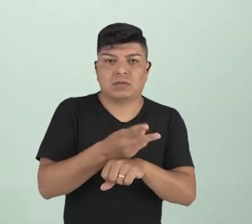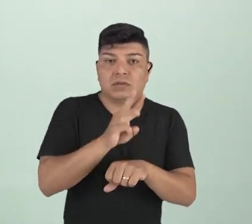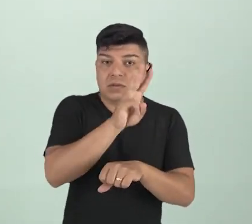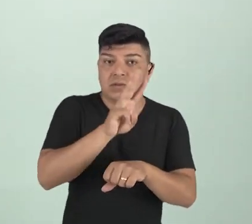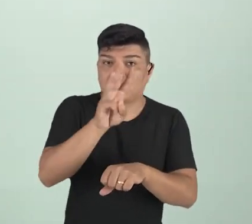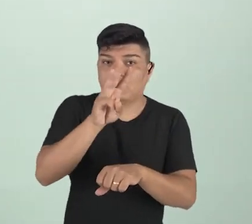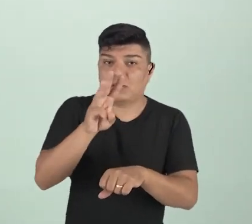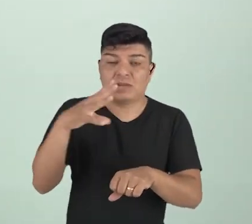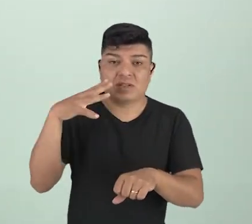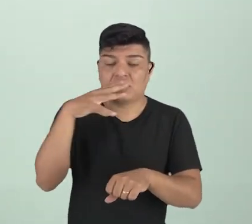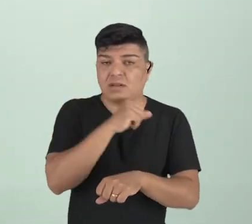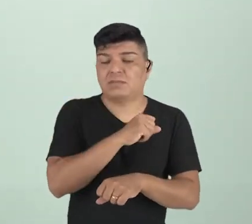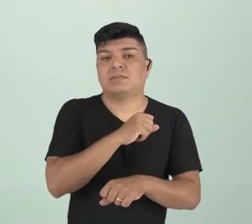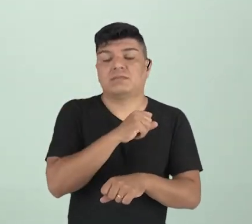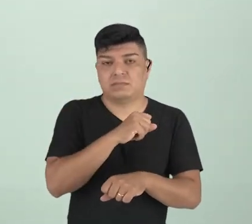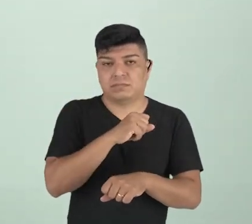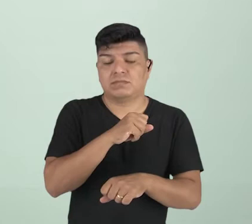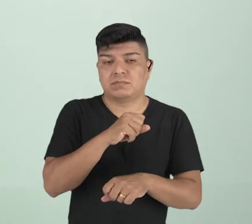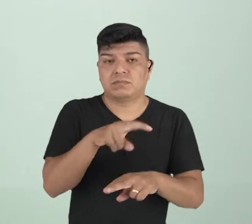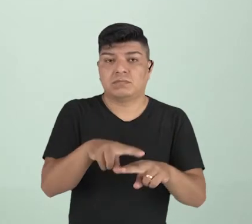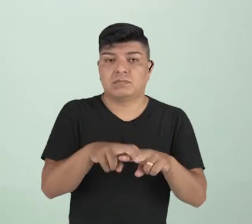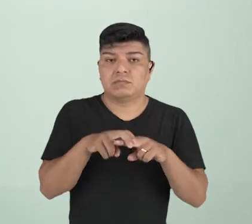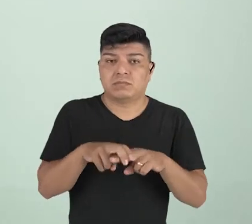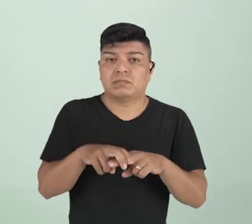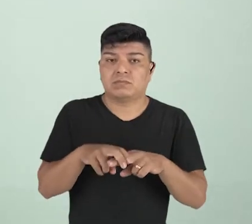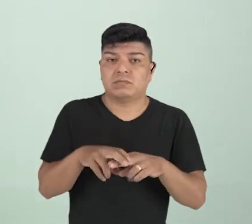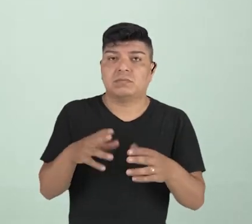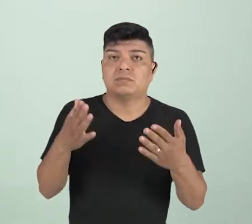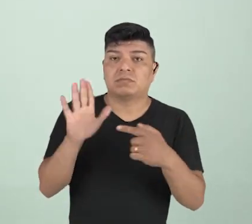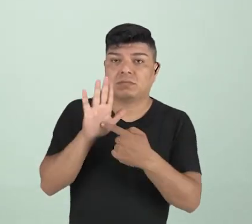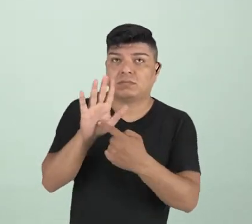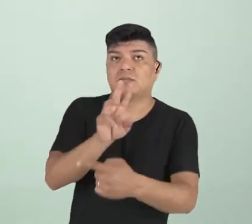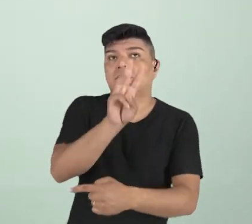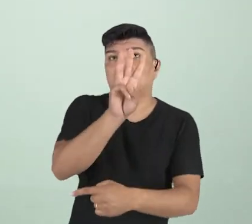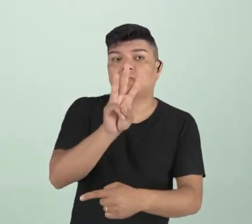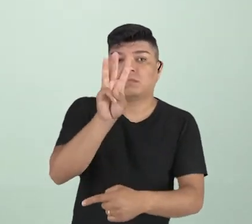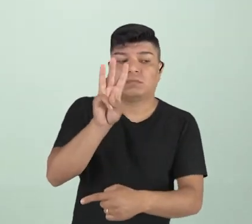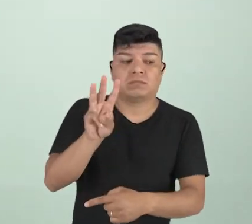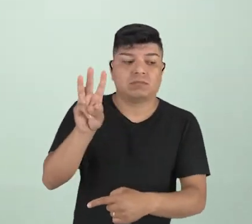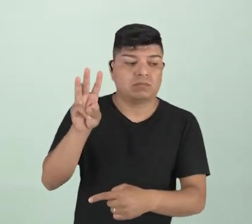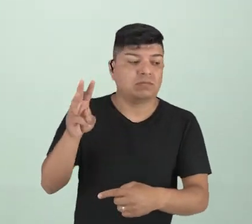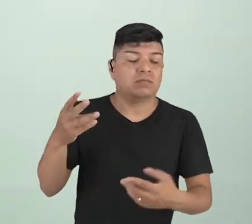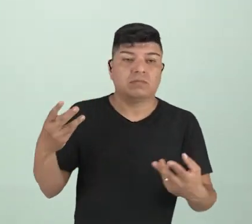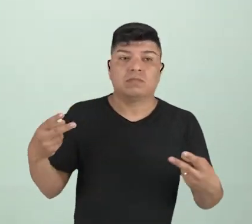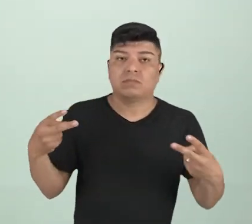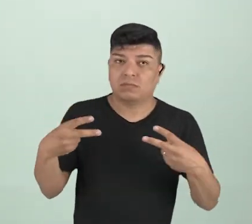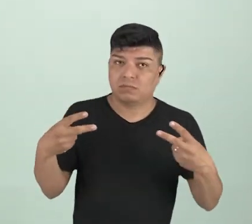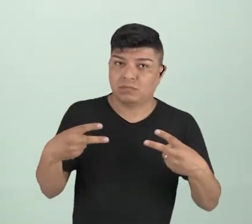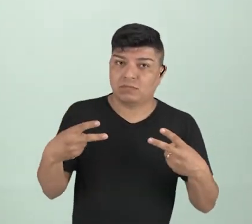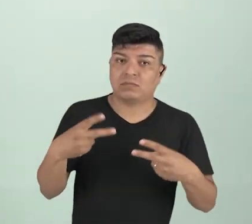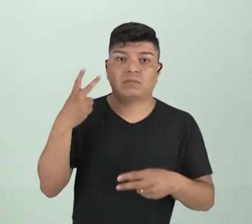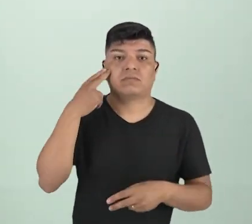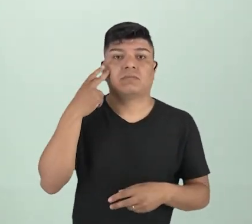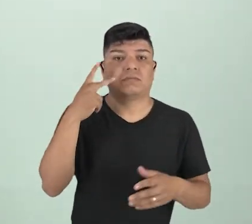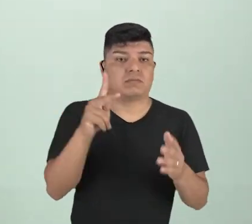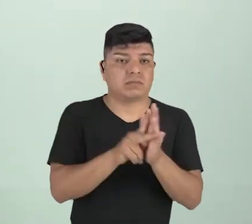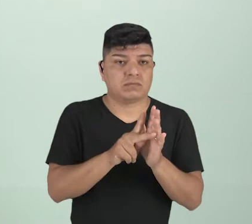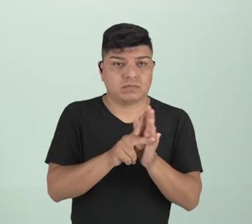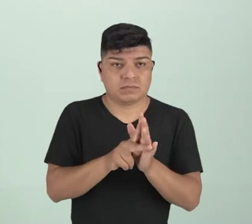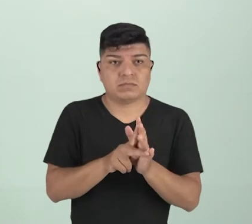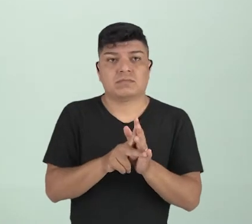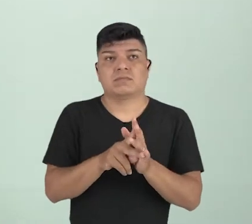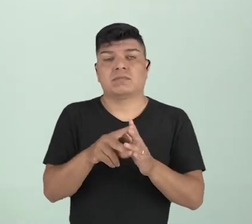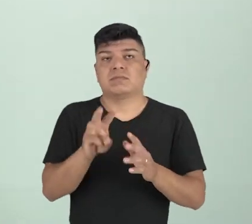segundos. E aí elas colocam os links ali de acordo com as suas normas próprias. Ou seja,